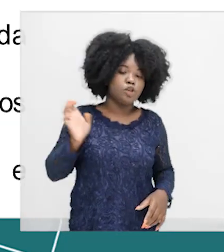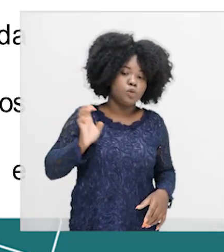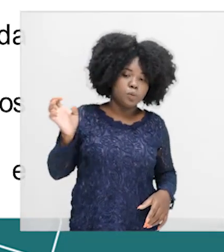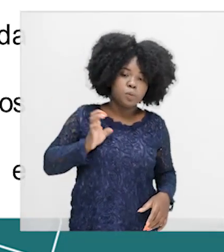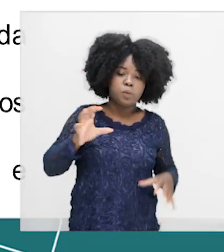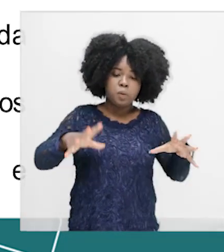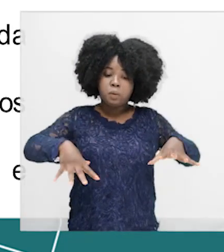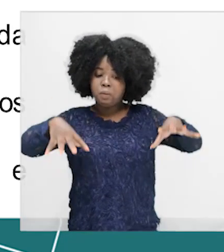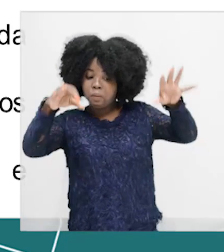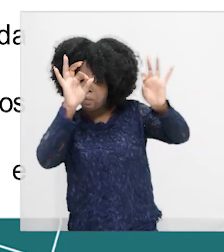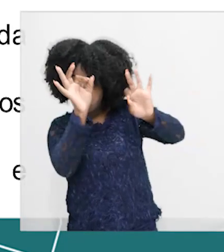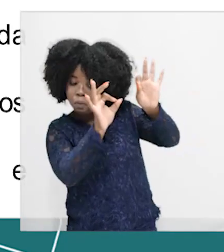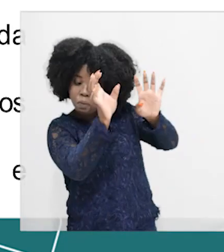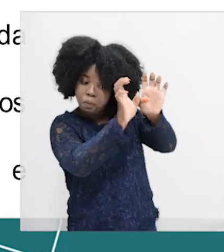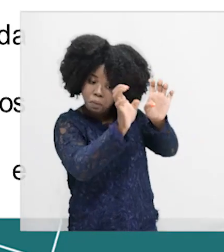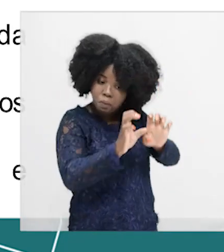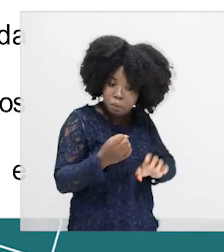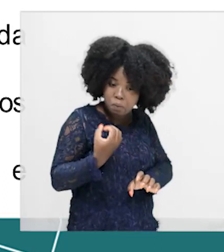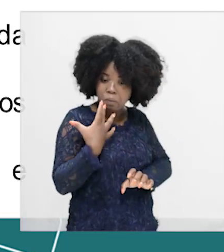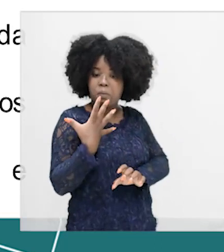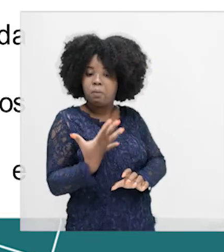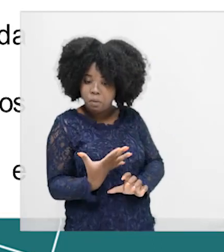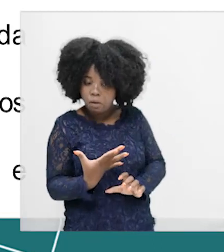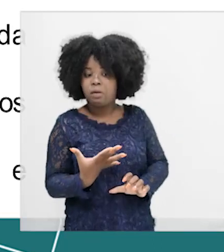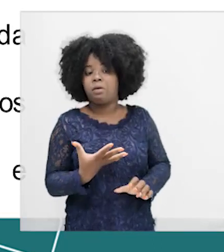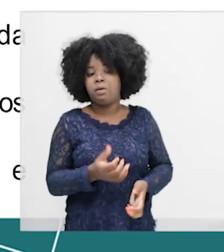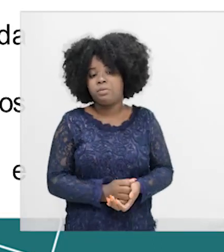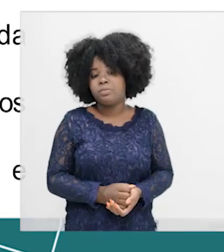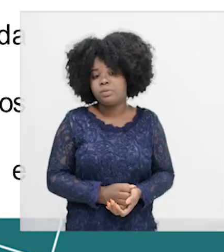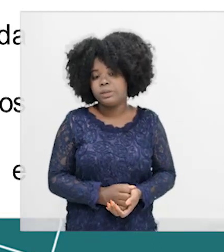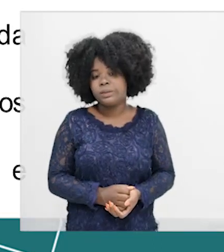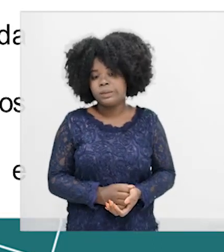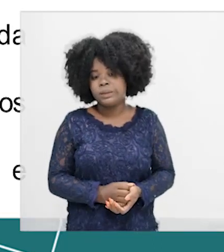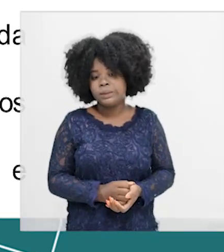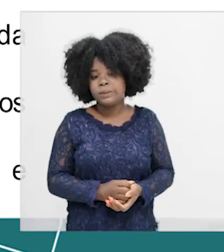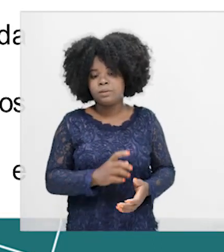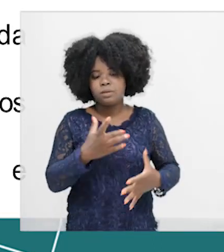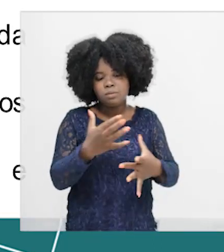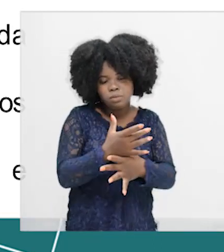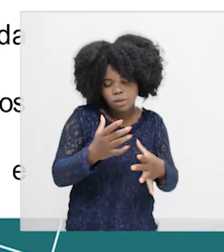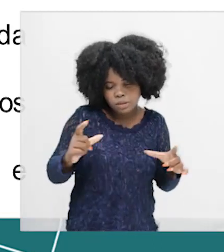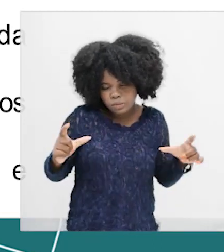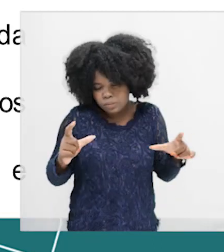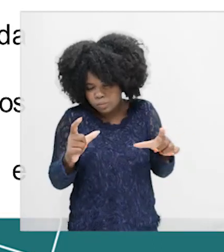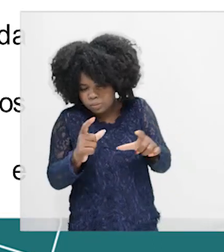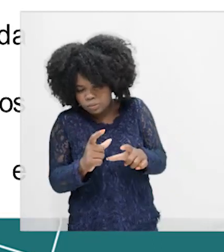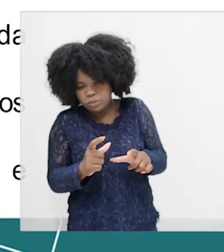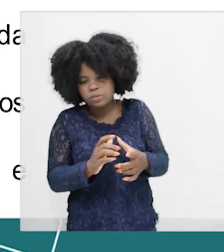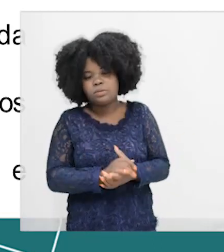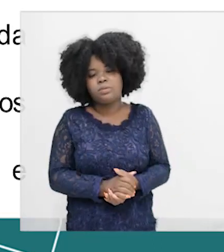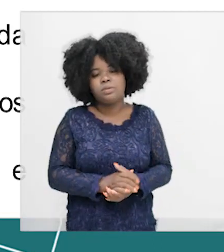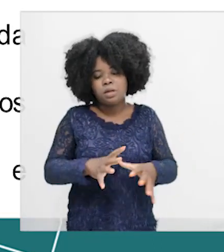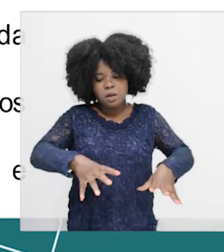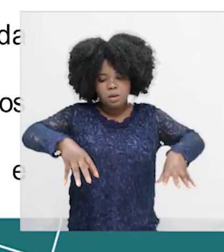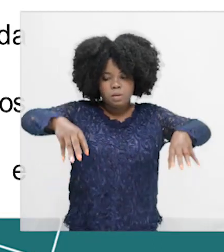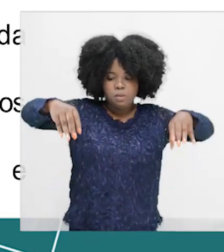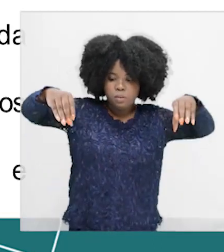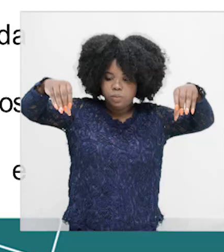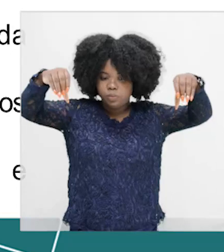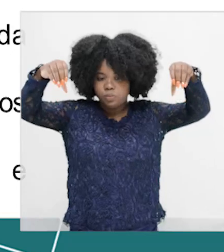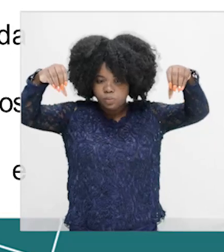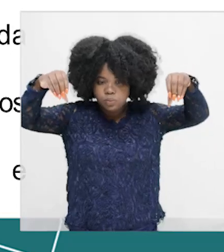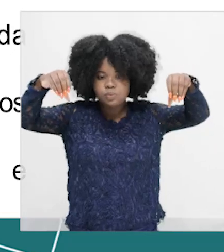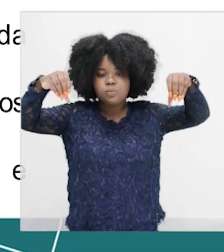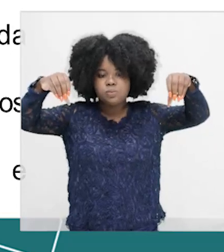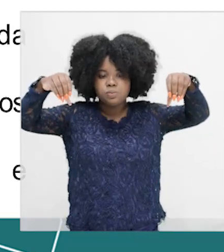Palácios planejados, como uma pequena cidade, é como se fosse um mini bairro gigantesco que é um palácio. Não é, é